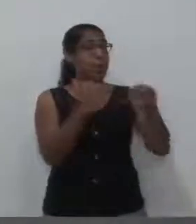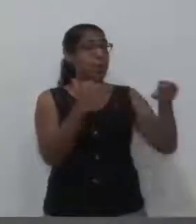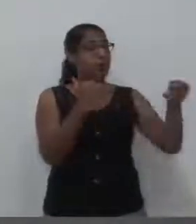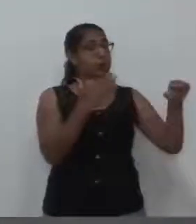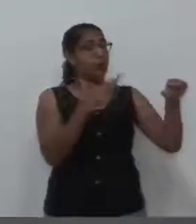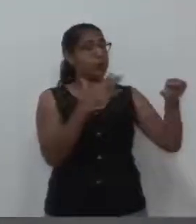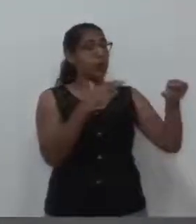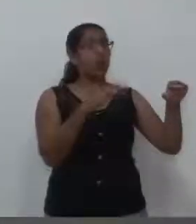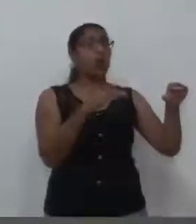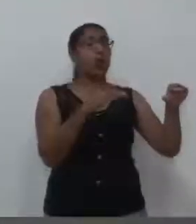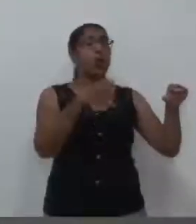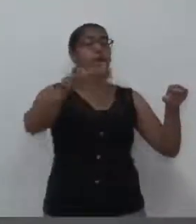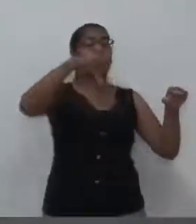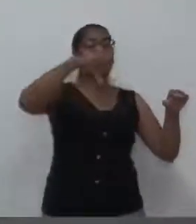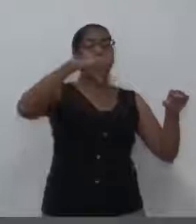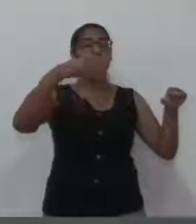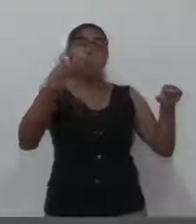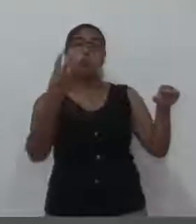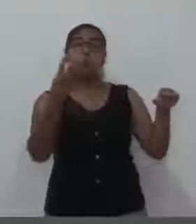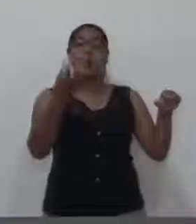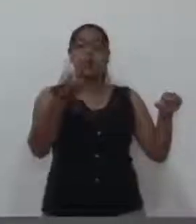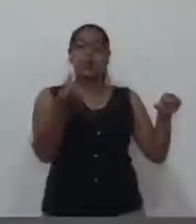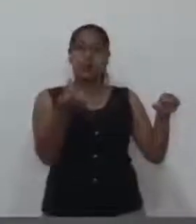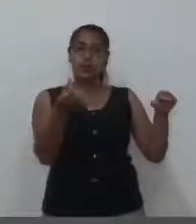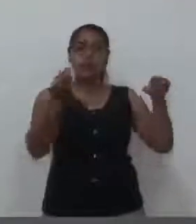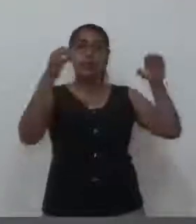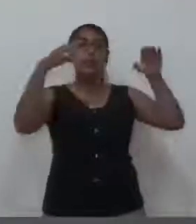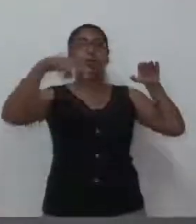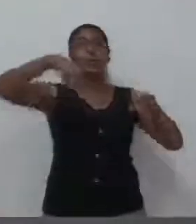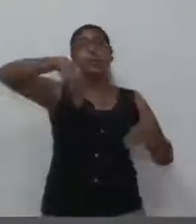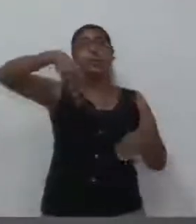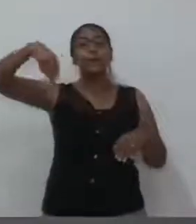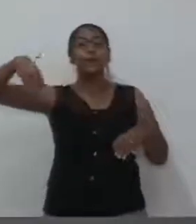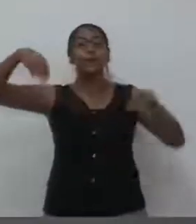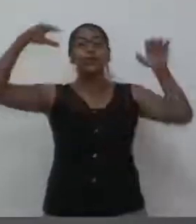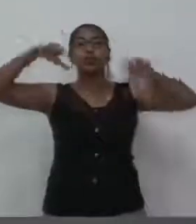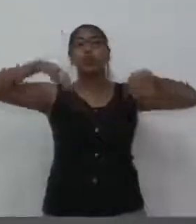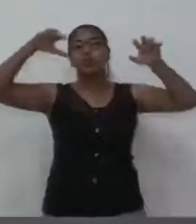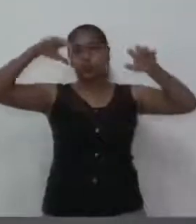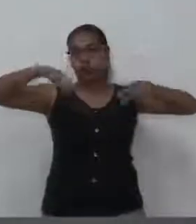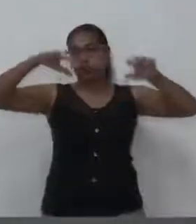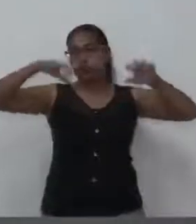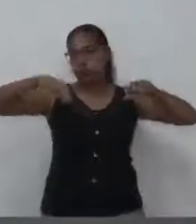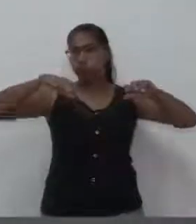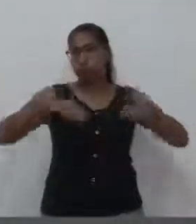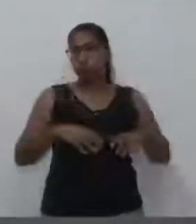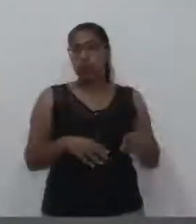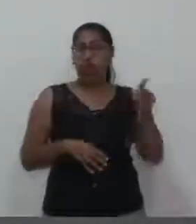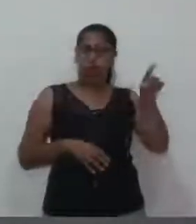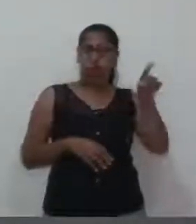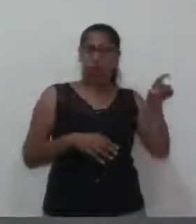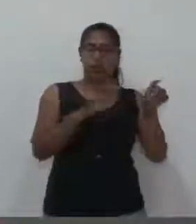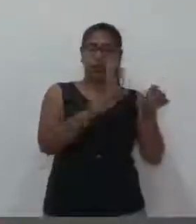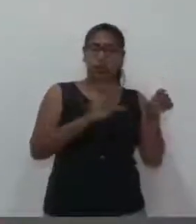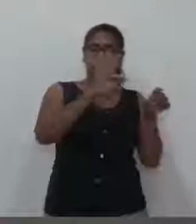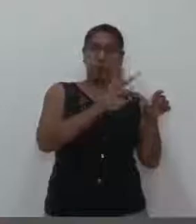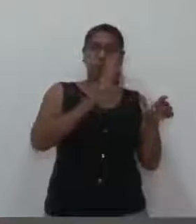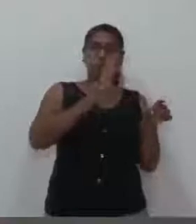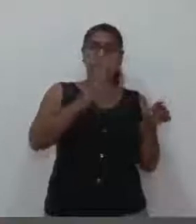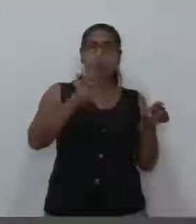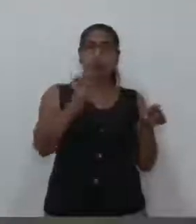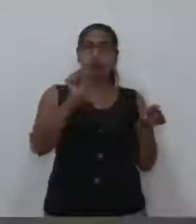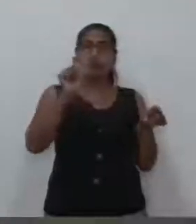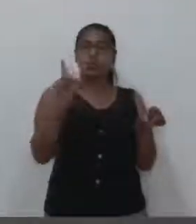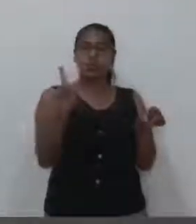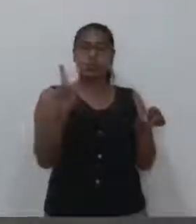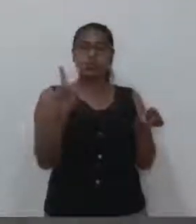esperado 946 milímetros de chuva. Aqui abre um parênteses que é importante a gente sempre falar, não é? O que significa cada 1 milímetro de chuva?